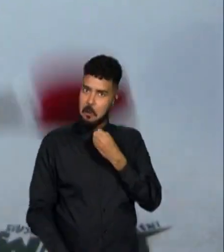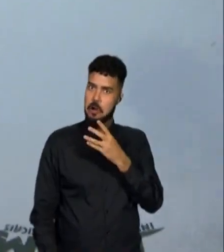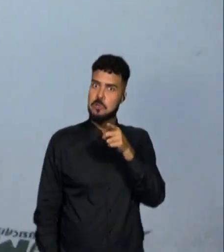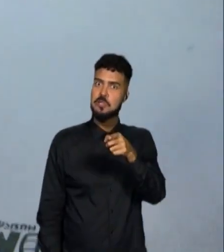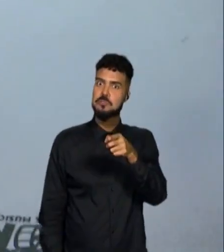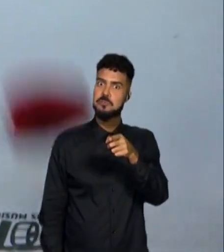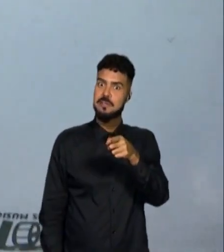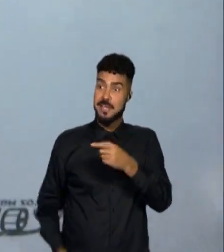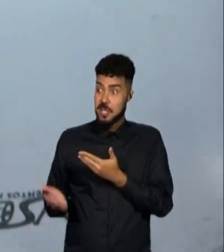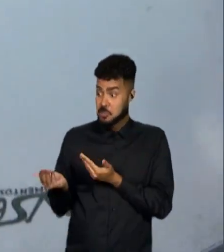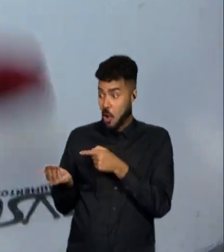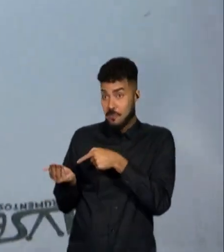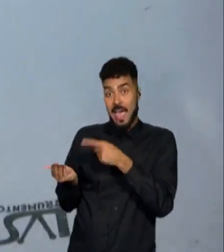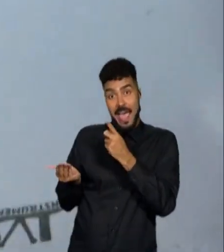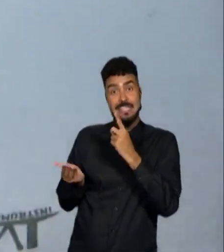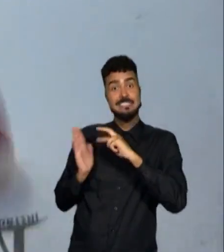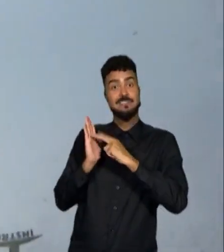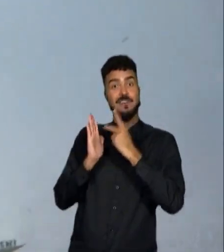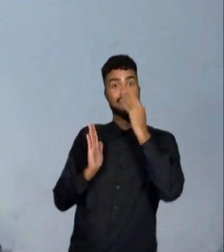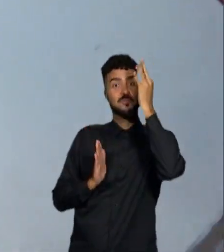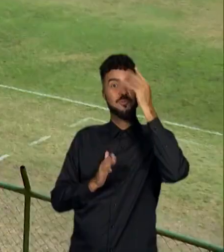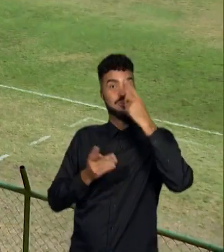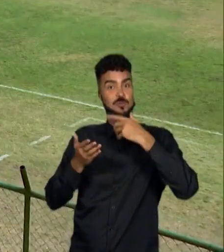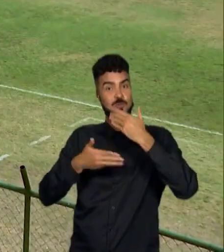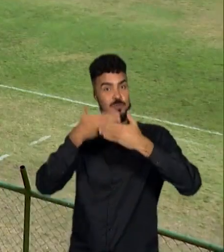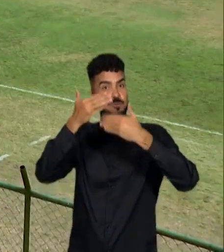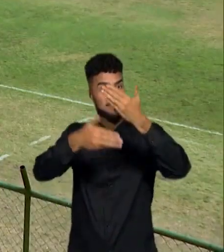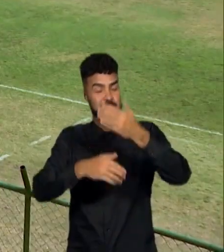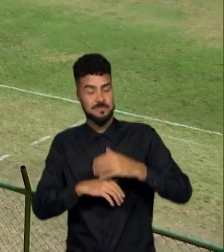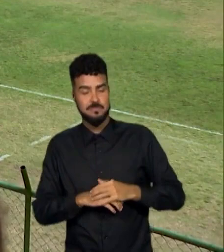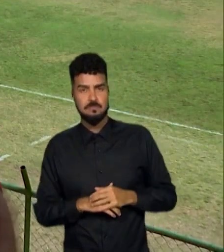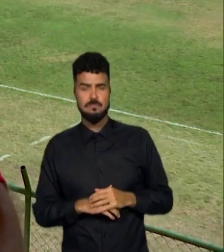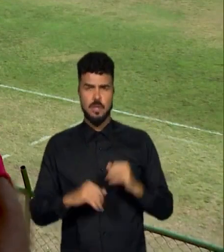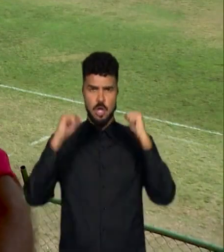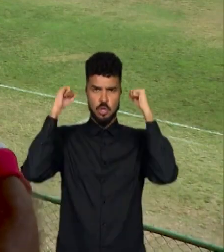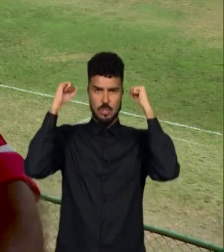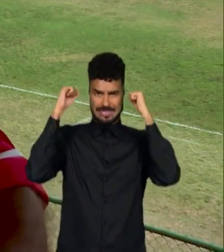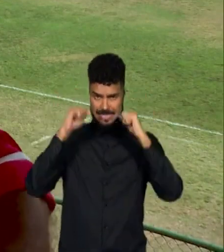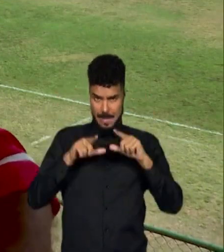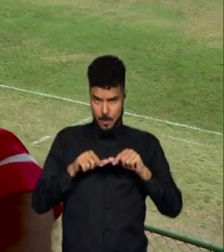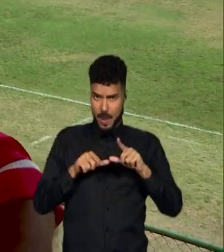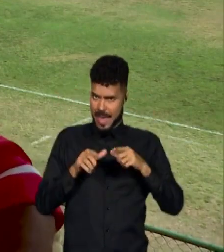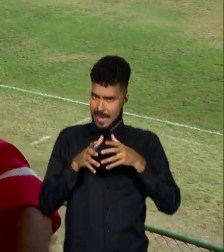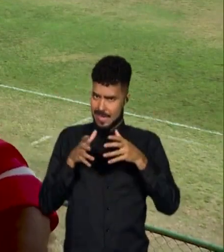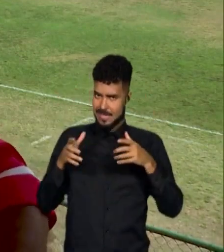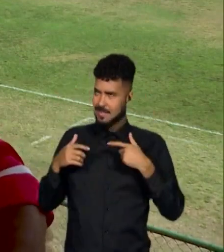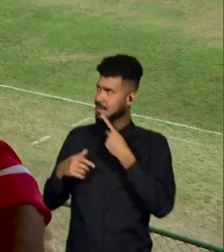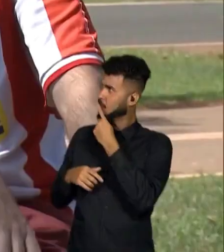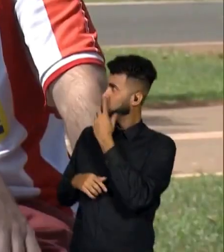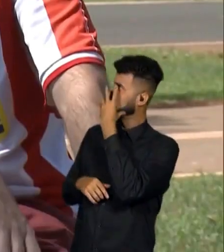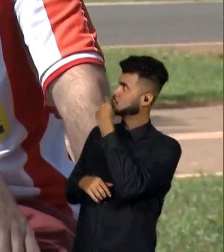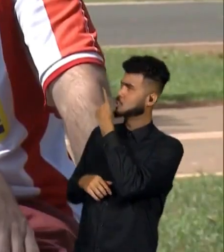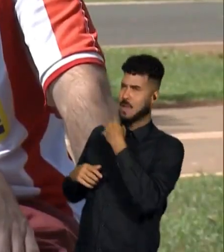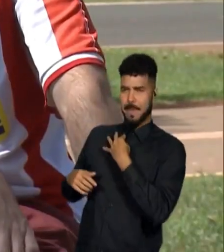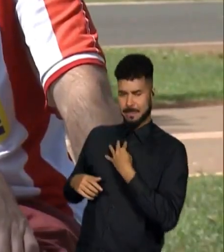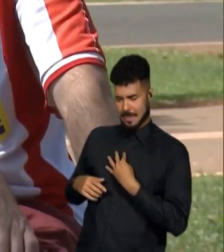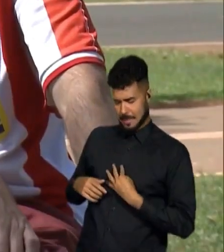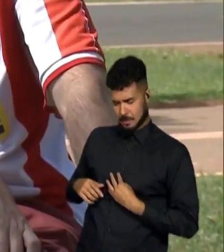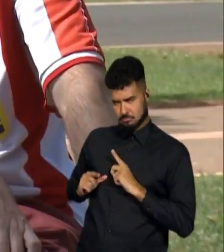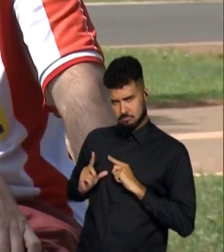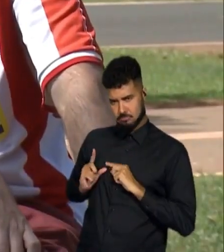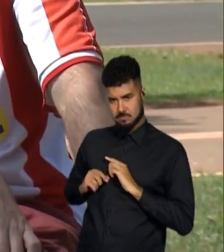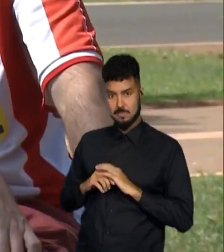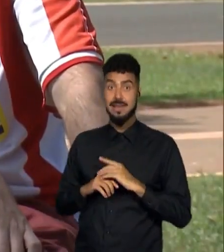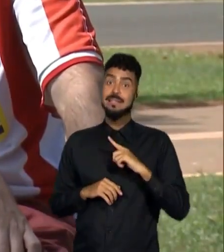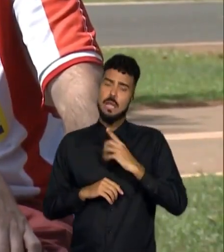são o futuro, né? A torcida do Bangu, inclusive, é muito grande. E essa camisa é muito bonita, esse escudo aqui. Por mais que tenha muito velhinho,